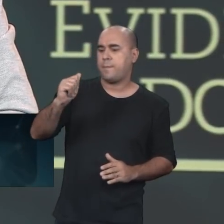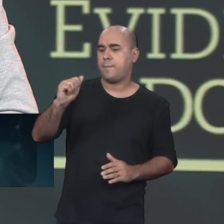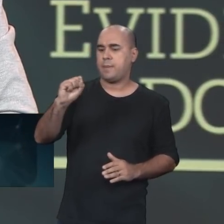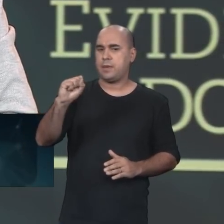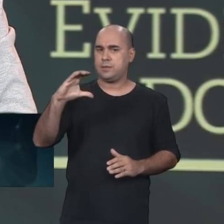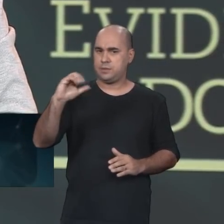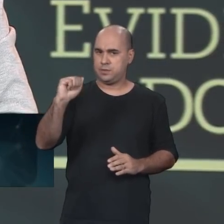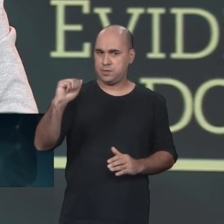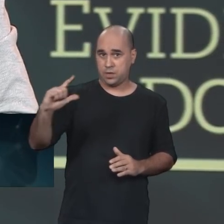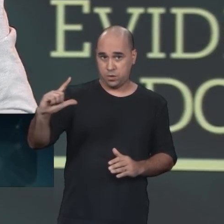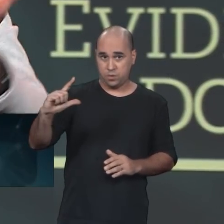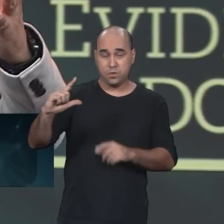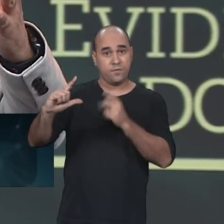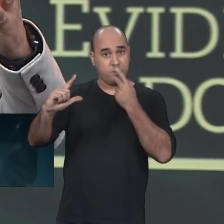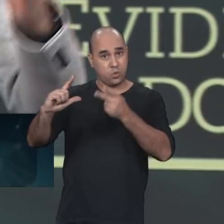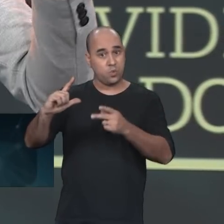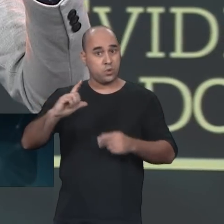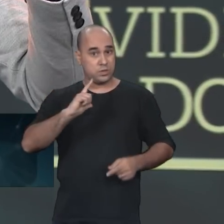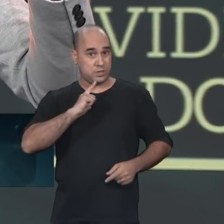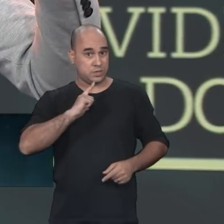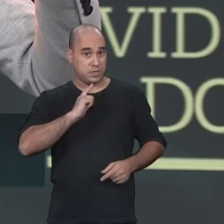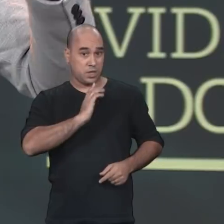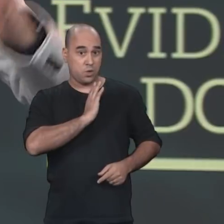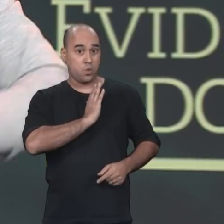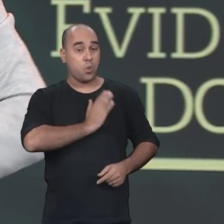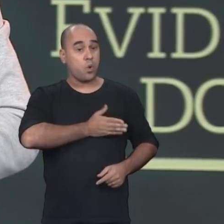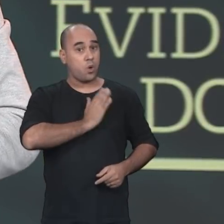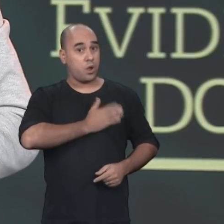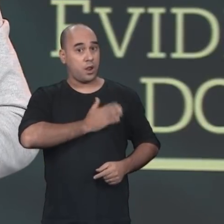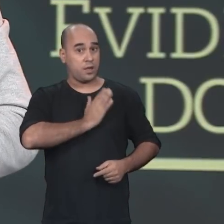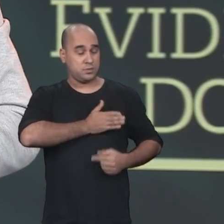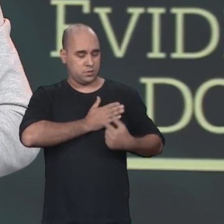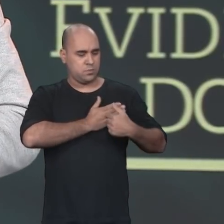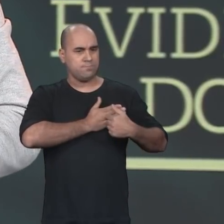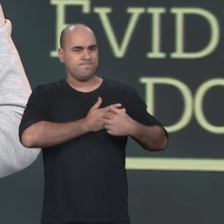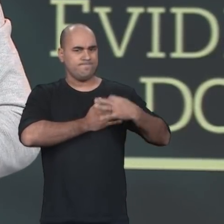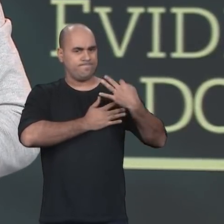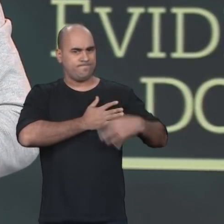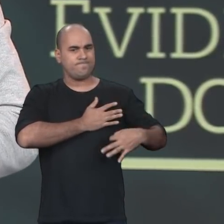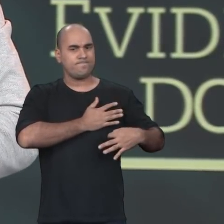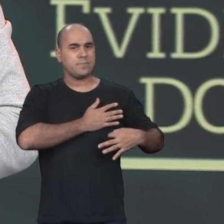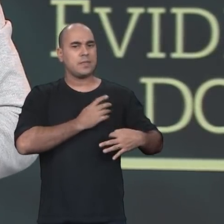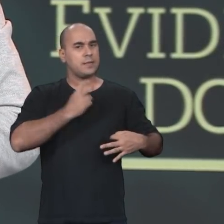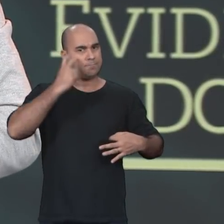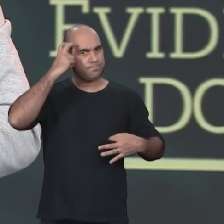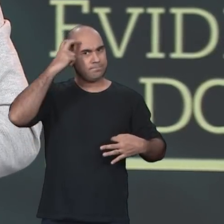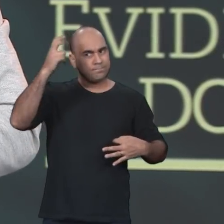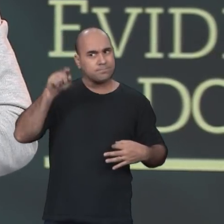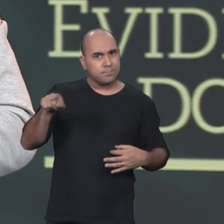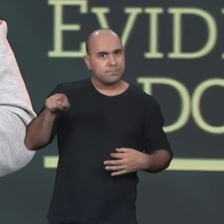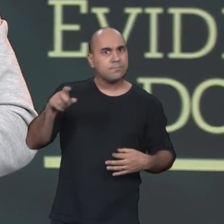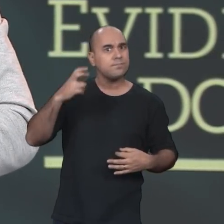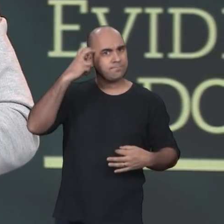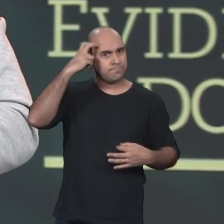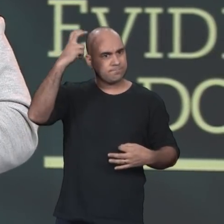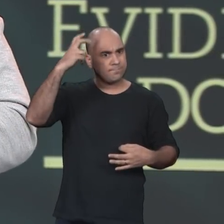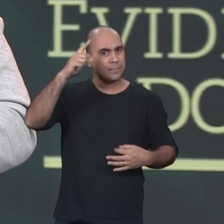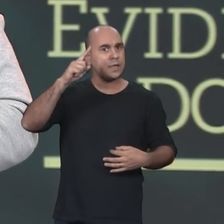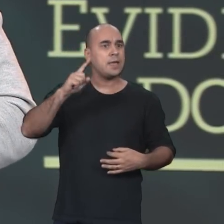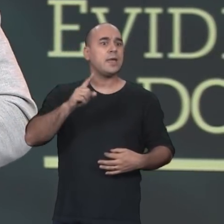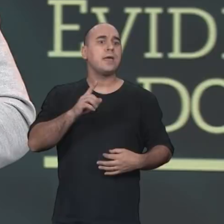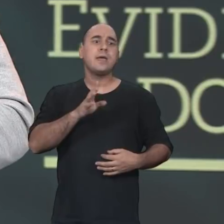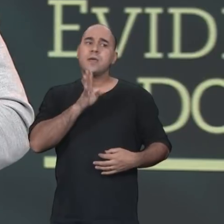tem razões que a própria razão desconhece. E é por isso que, se você acha que eu perdi a